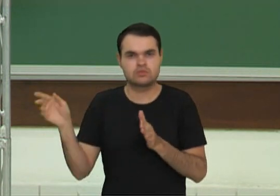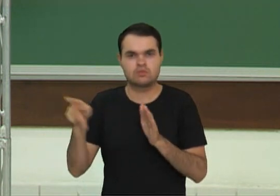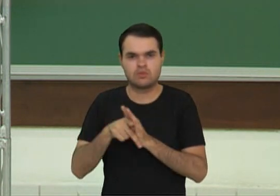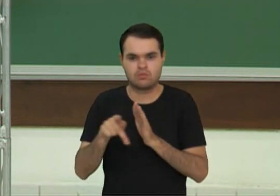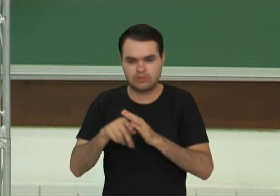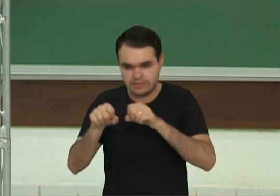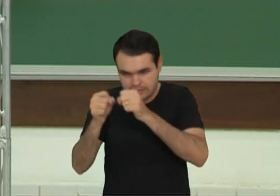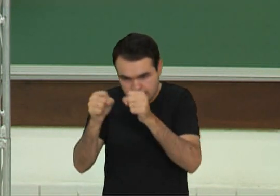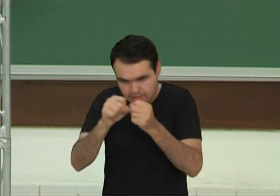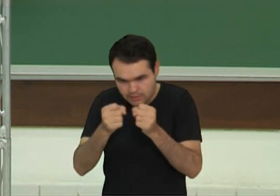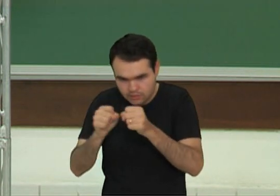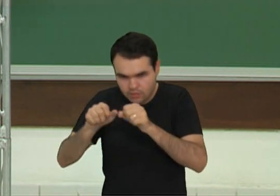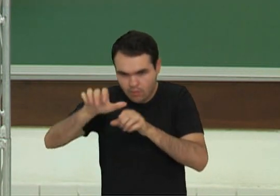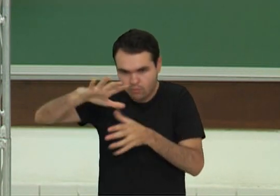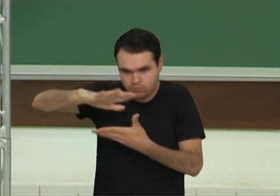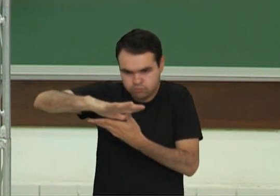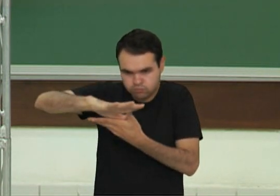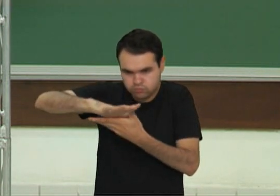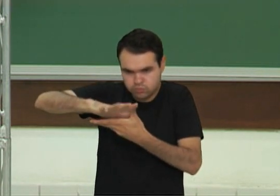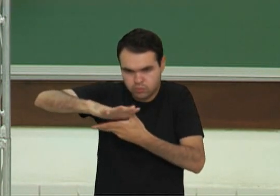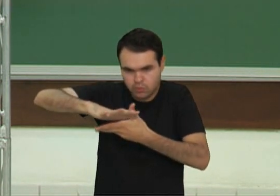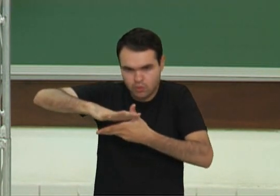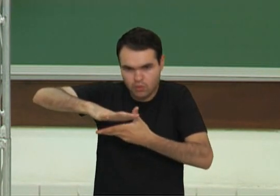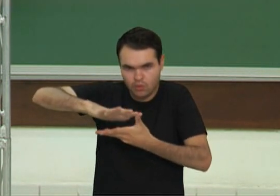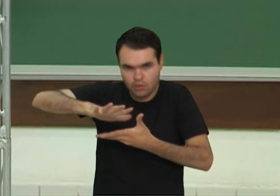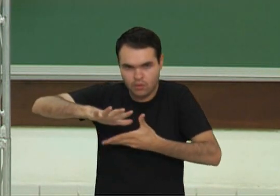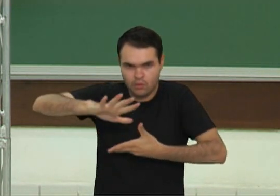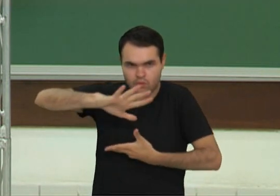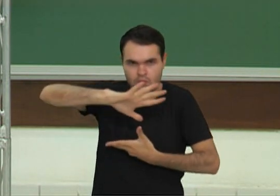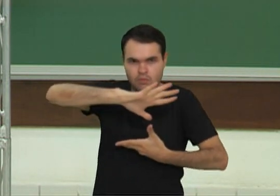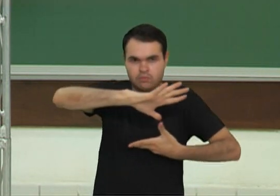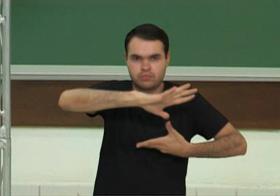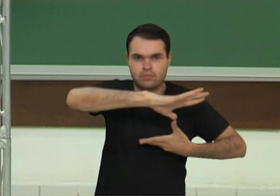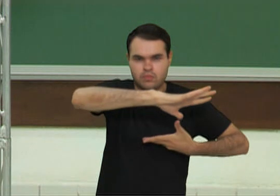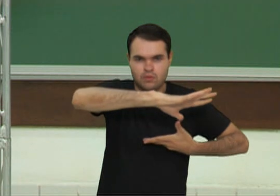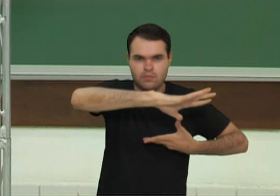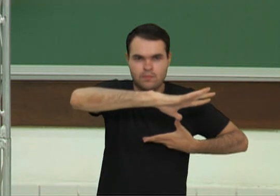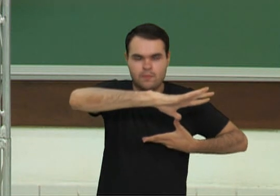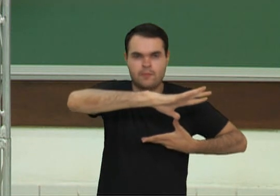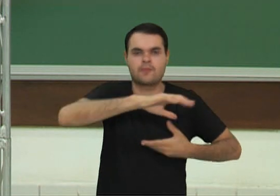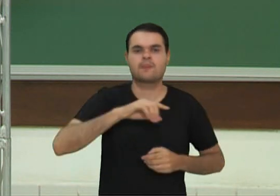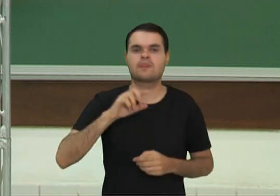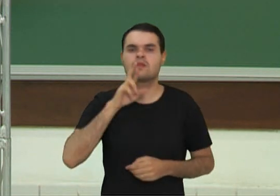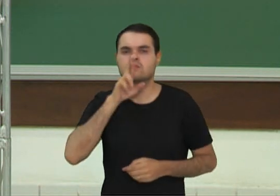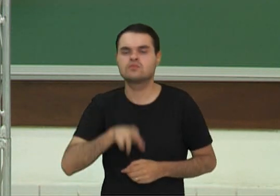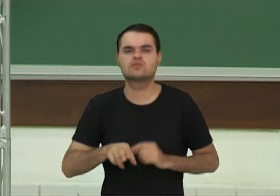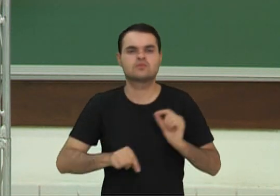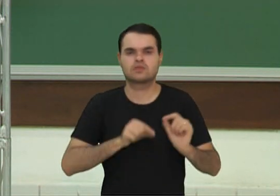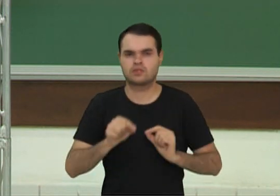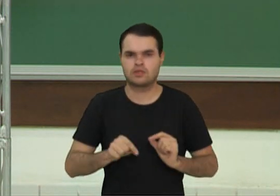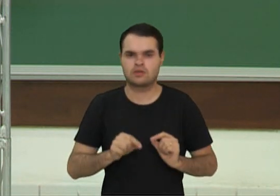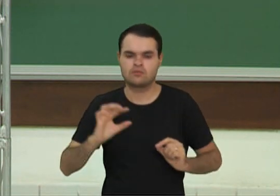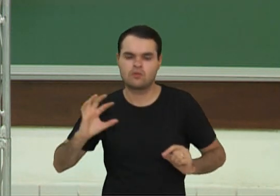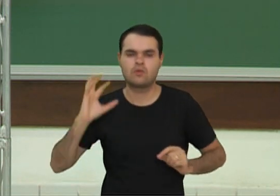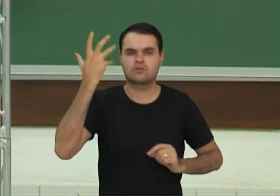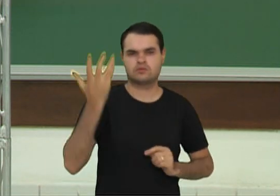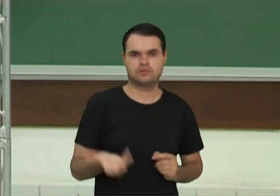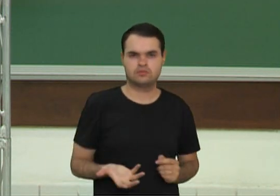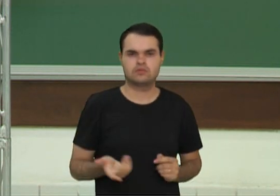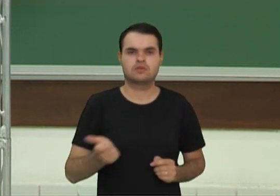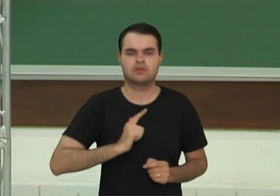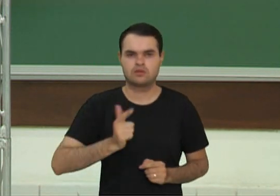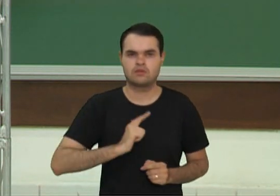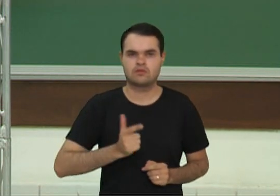se fragmentando a ponto de dar origem aos atuais continentes, esse processo resultou em formação de uma